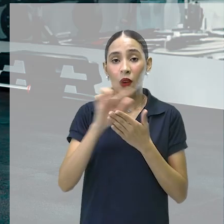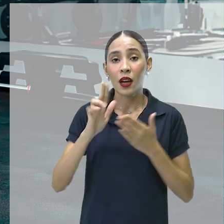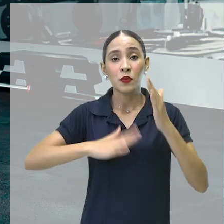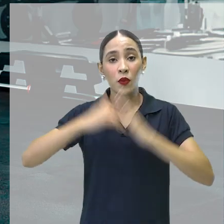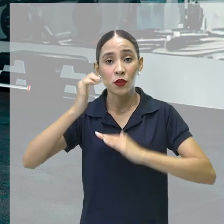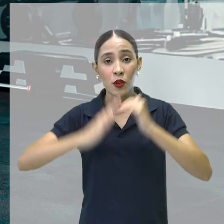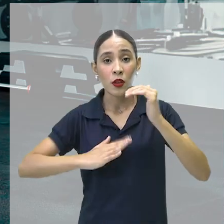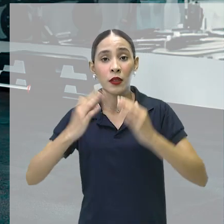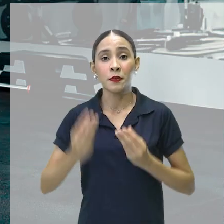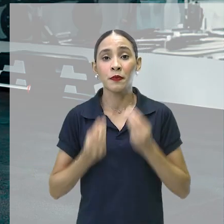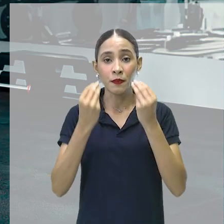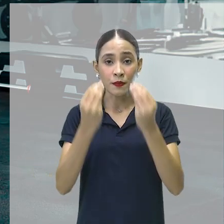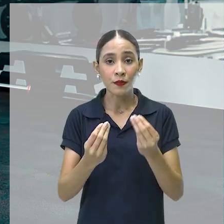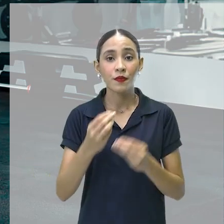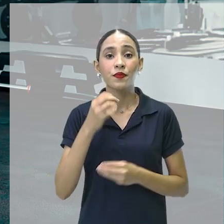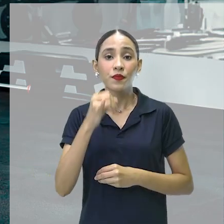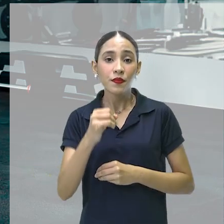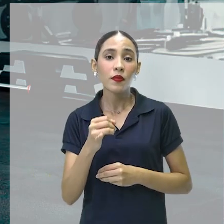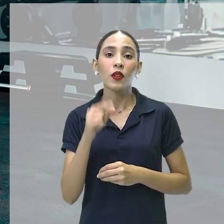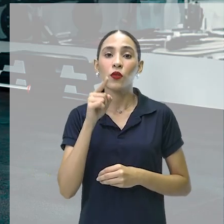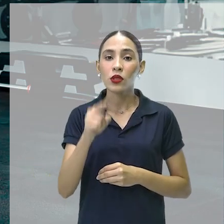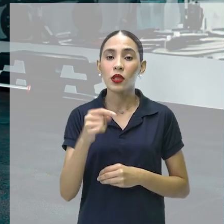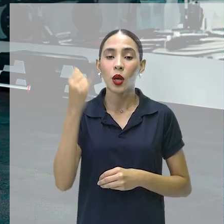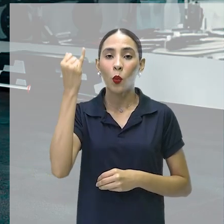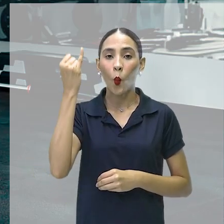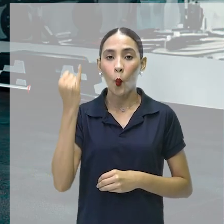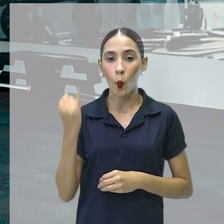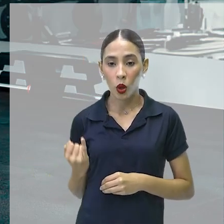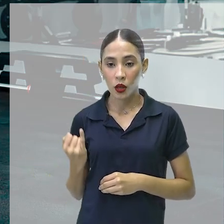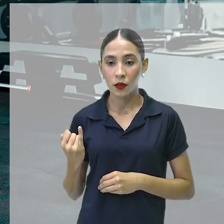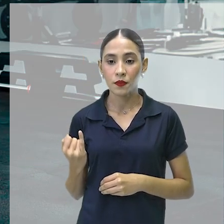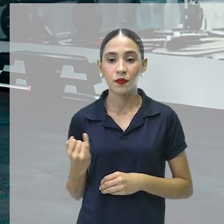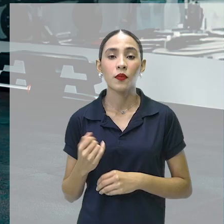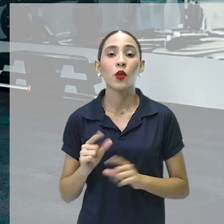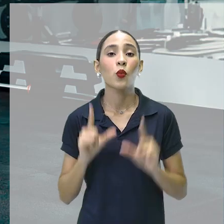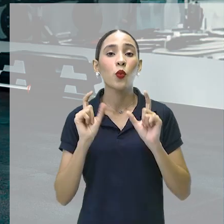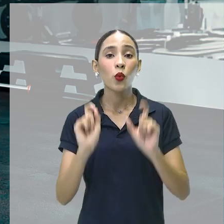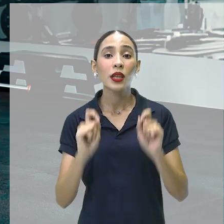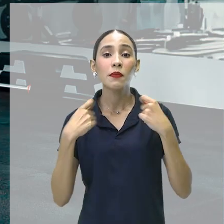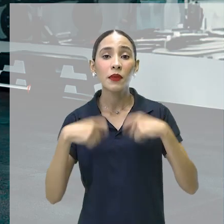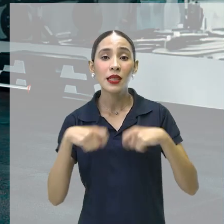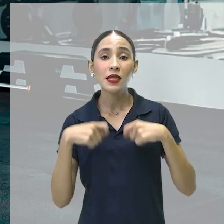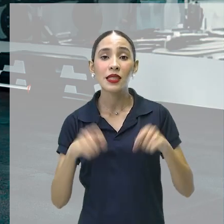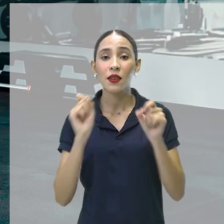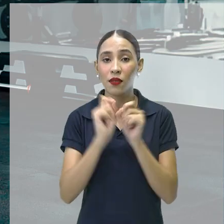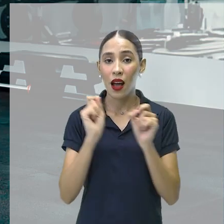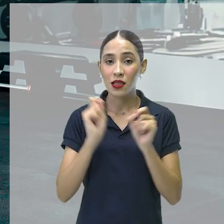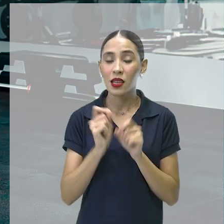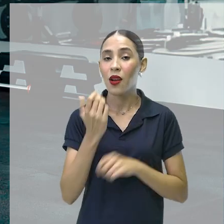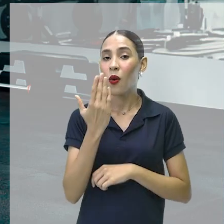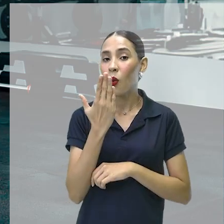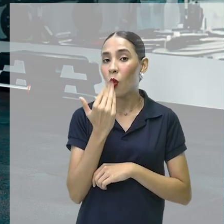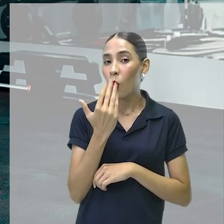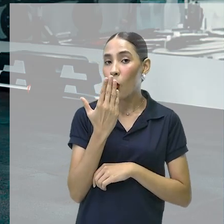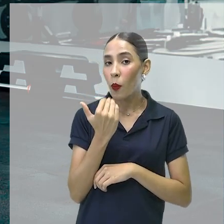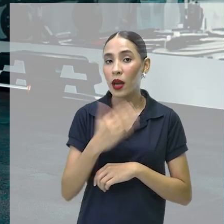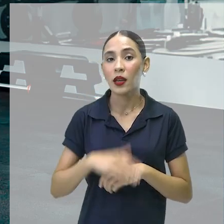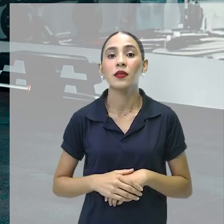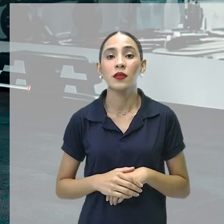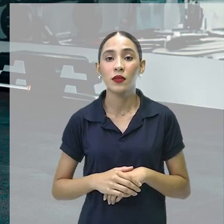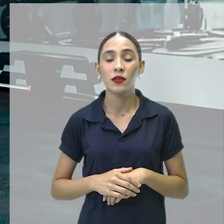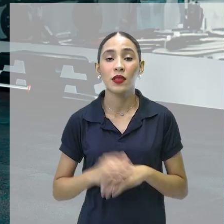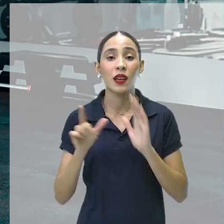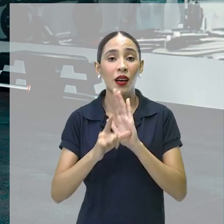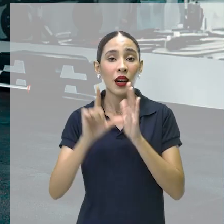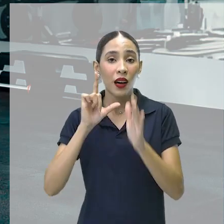já deram é que quando a gente está nesse processo de emagrecimento, o que a gente precisa fazer? Comer